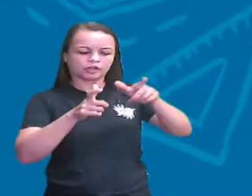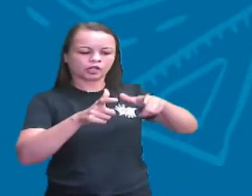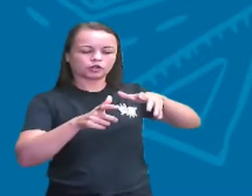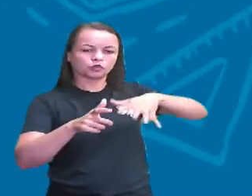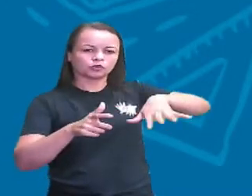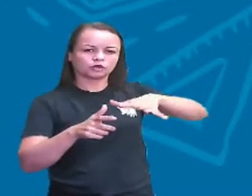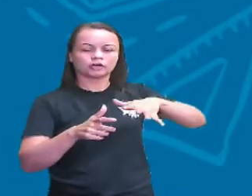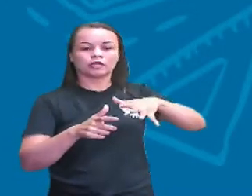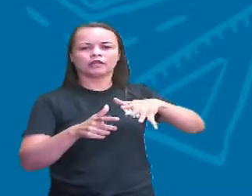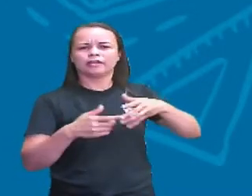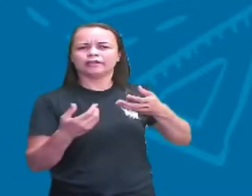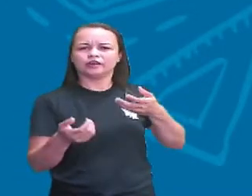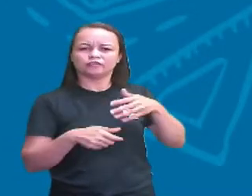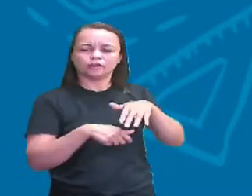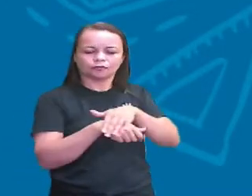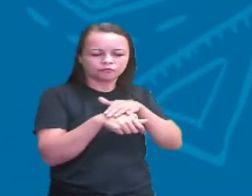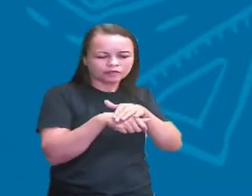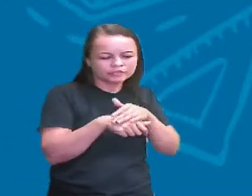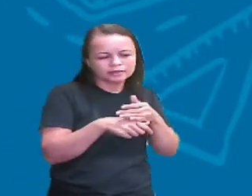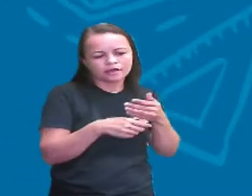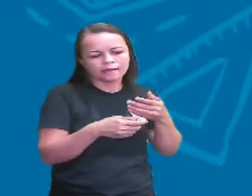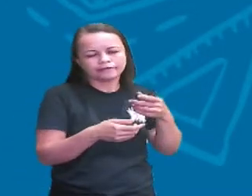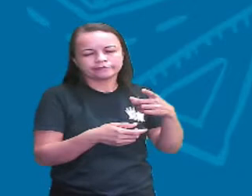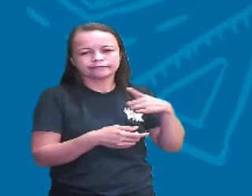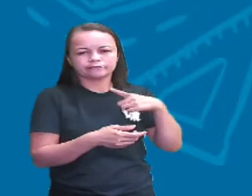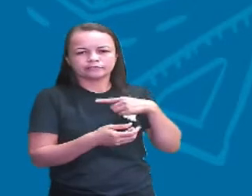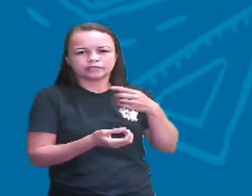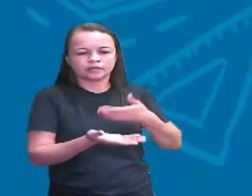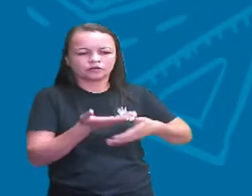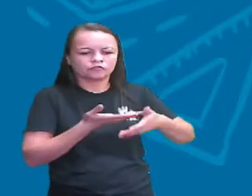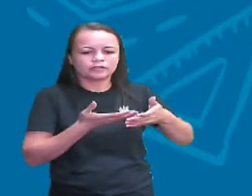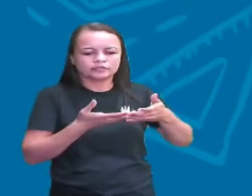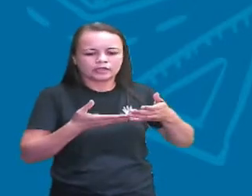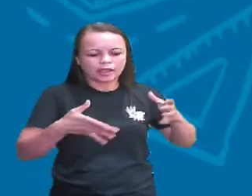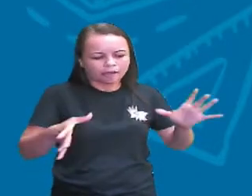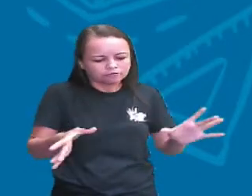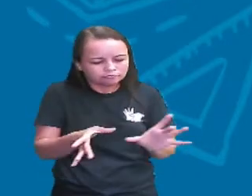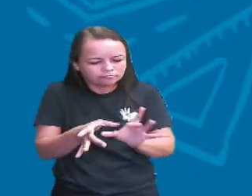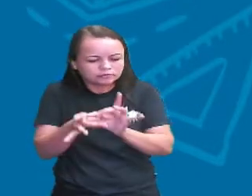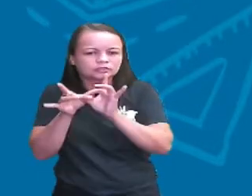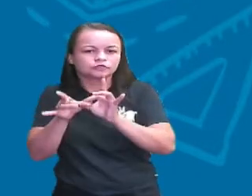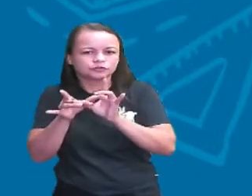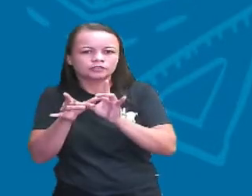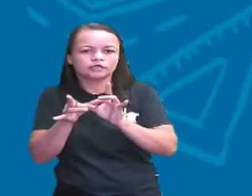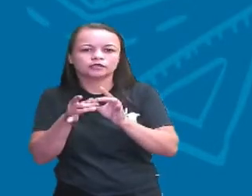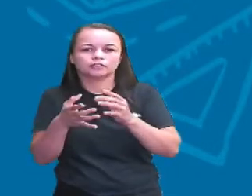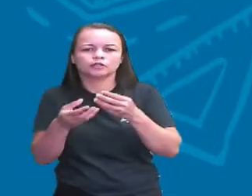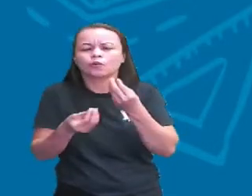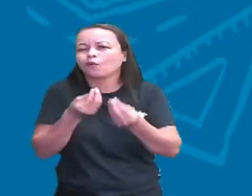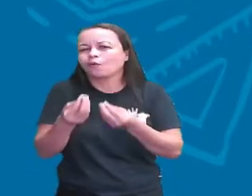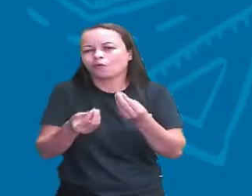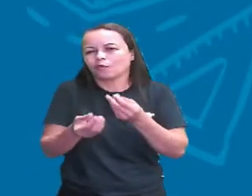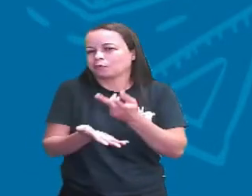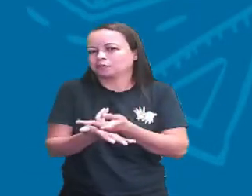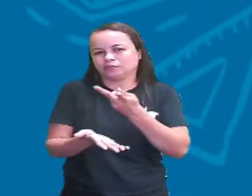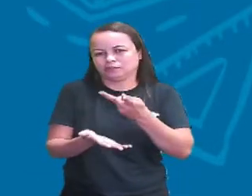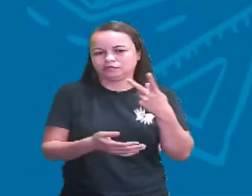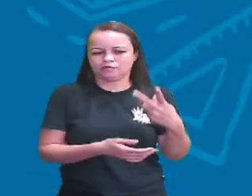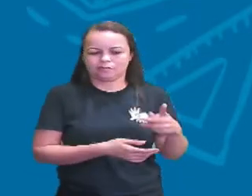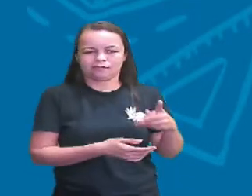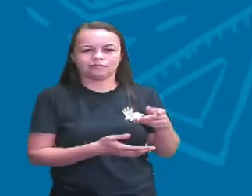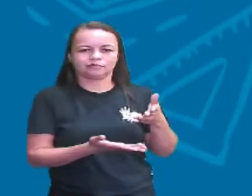as autoridades daquele local a se aliarem com eles. Como é que eles convenciam essas